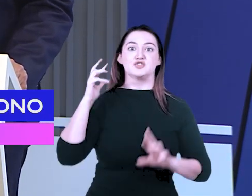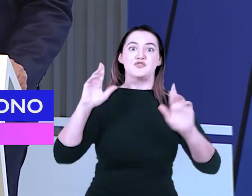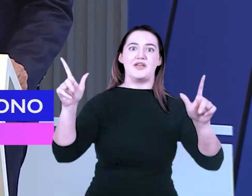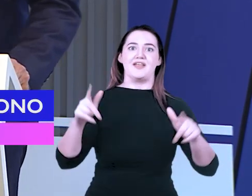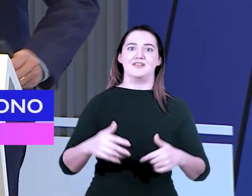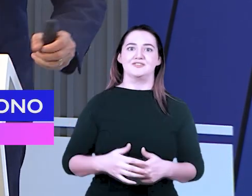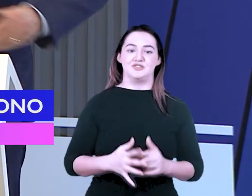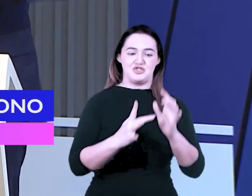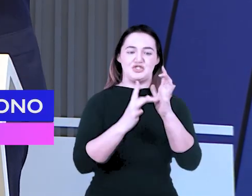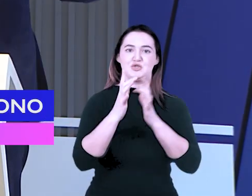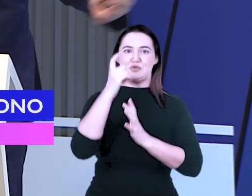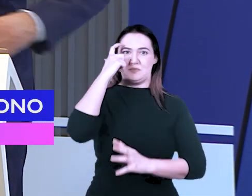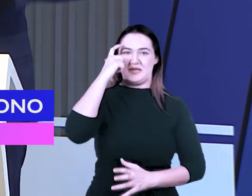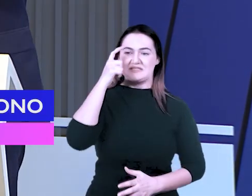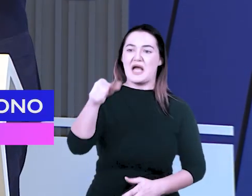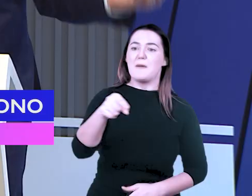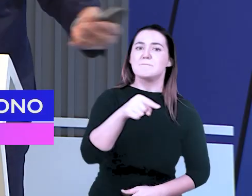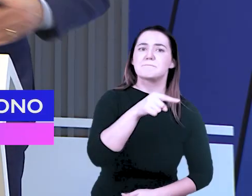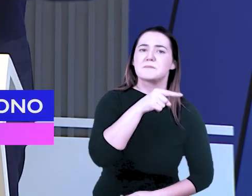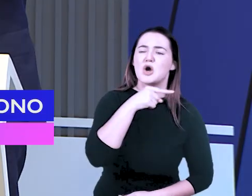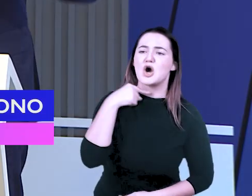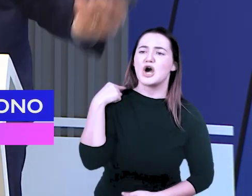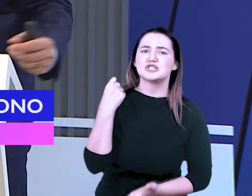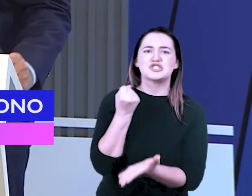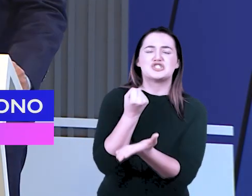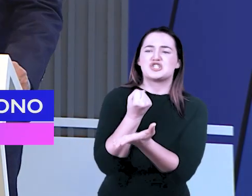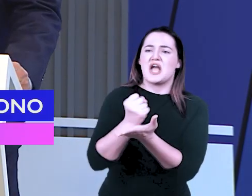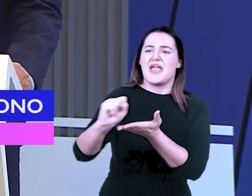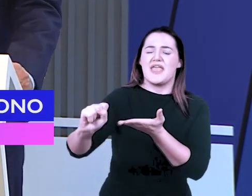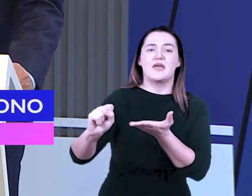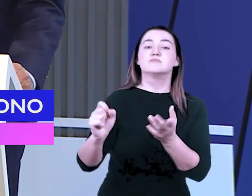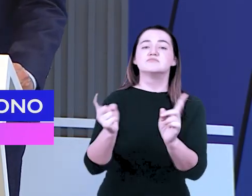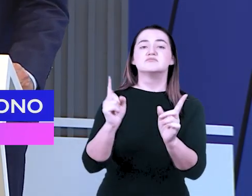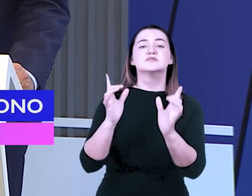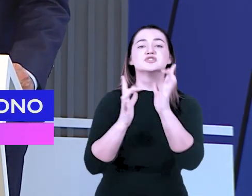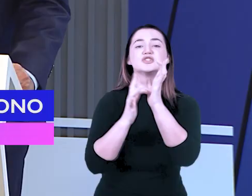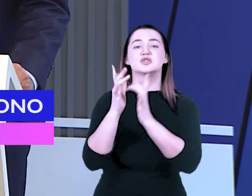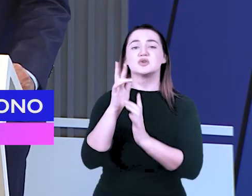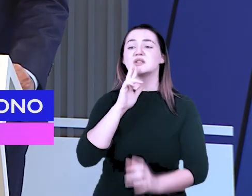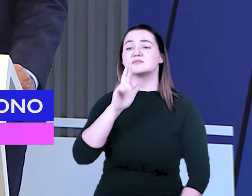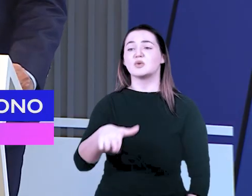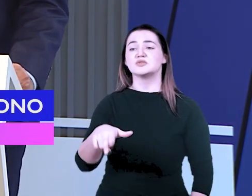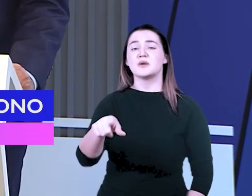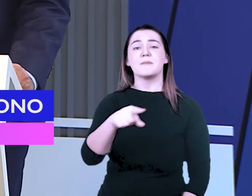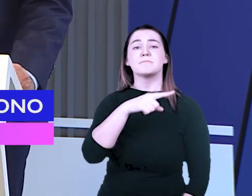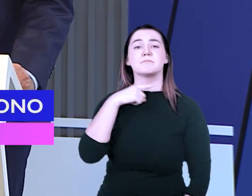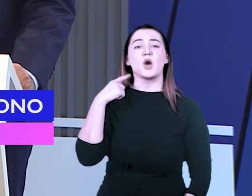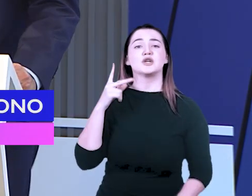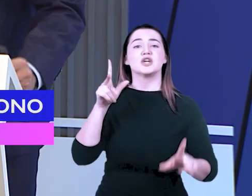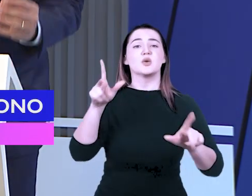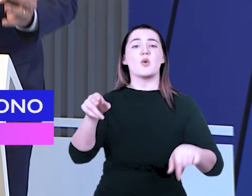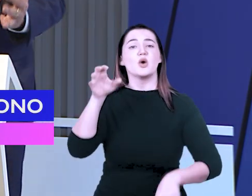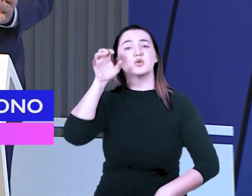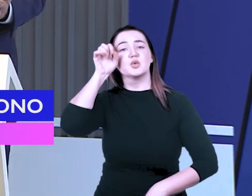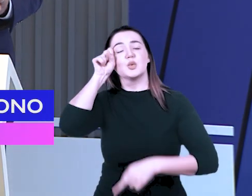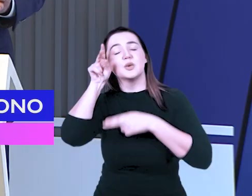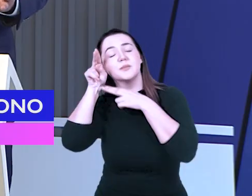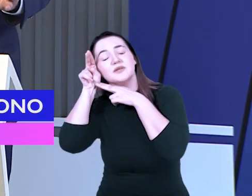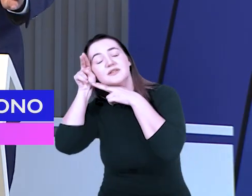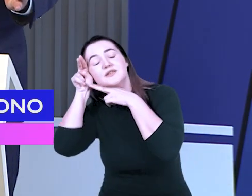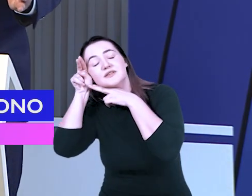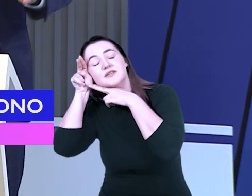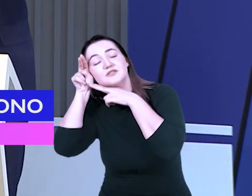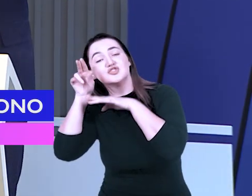para nós. Algo que não tem solução, que não tem saída, que não se dá jeito. Porque Cristo tem a solução. Lázaro, para